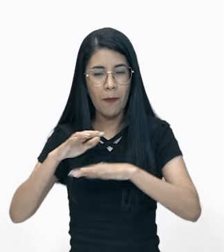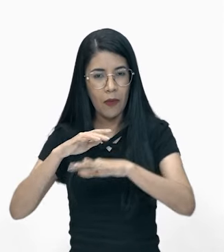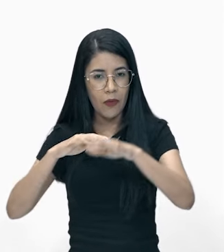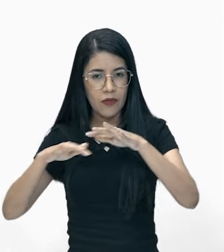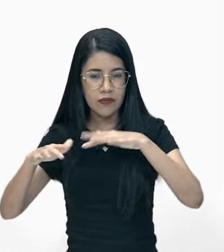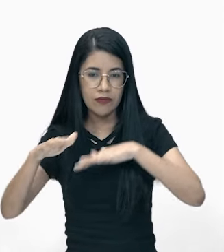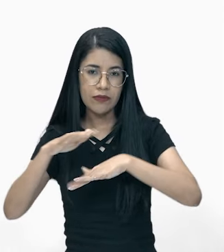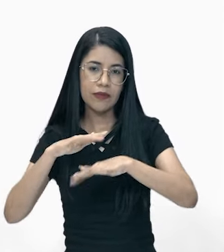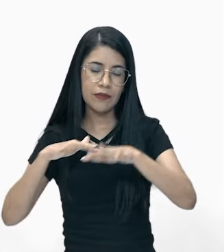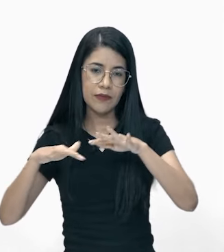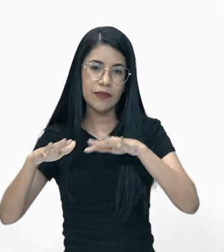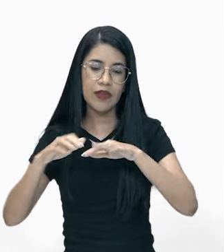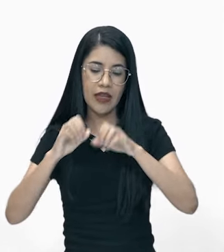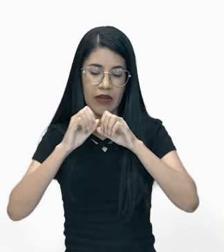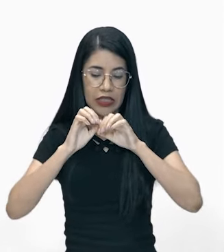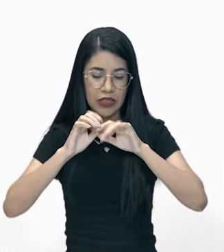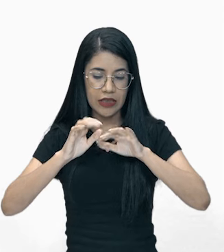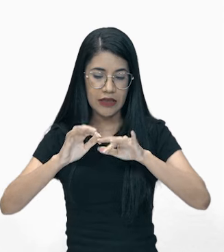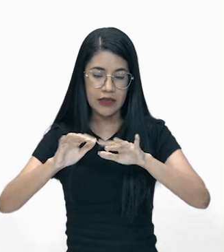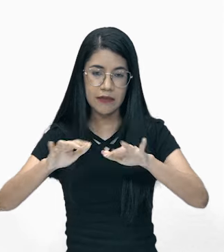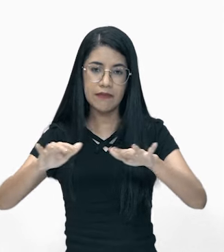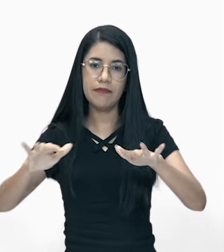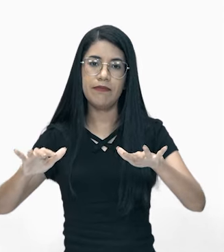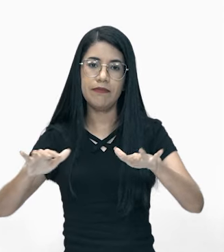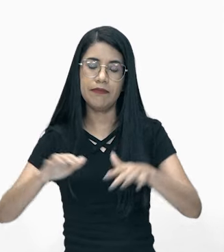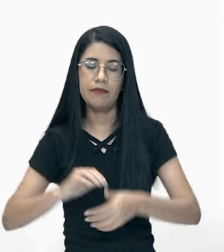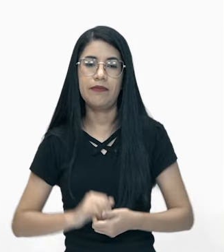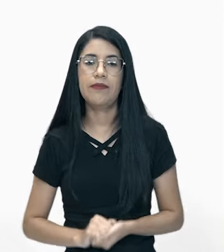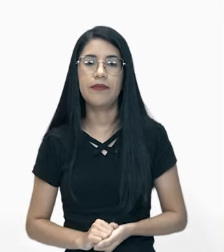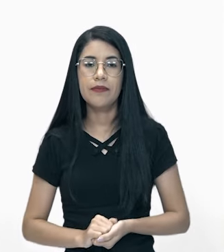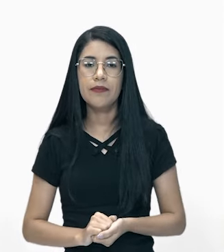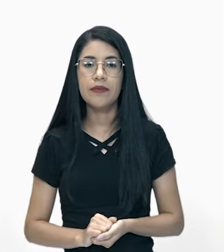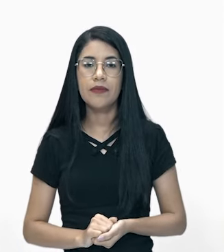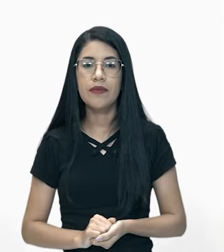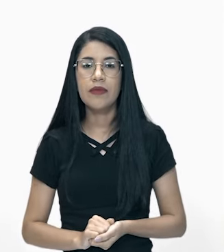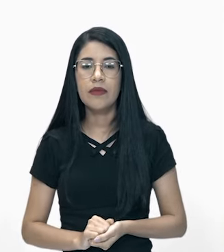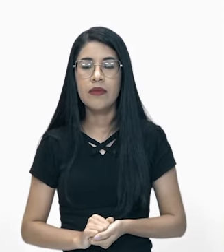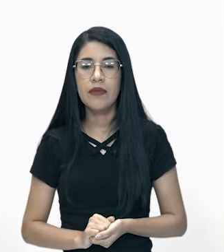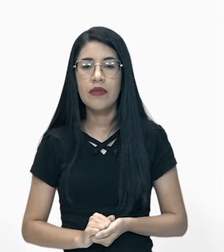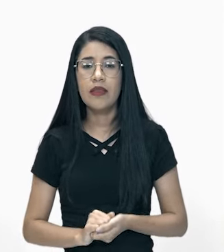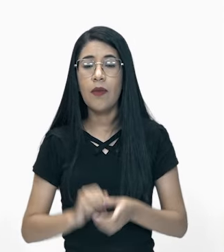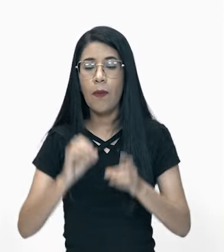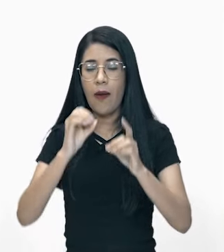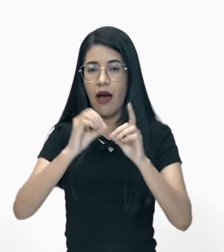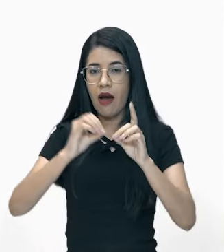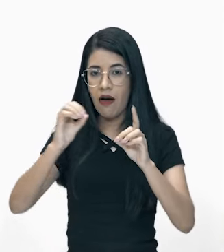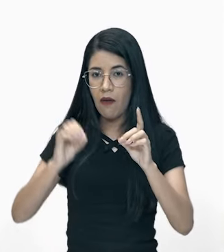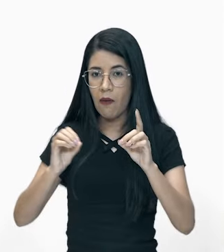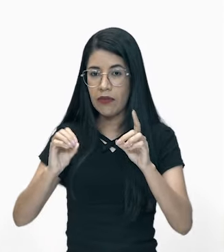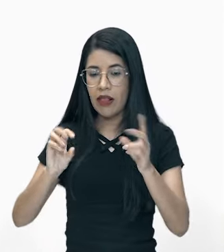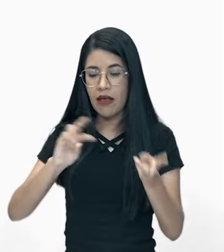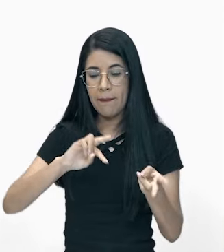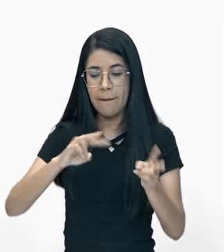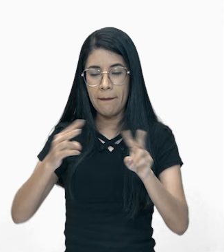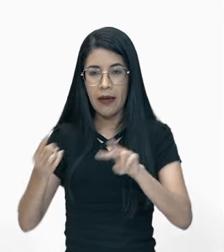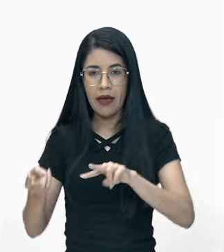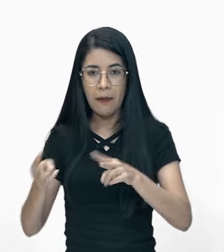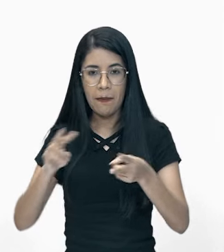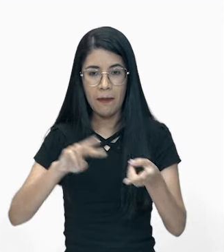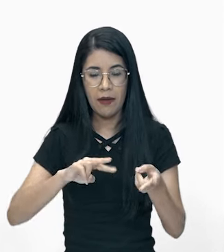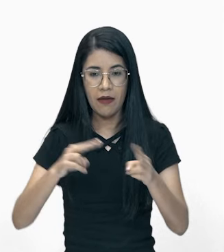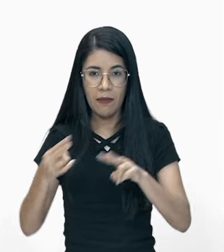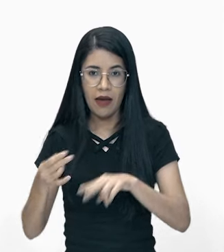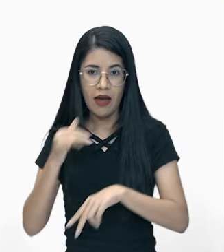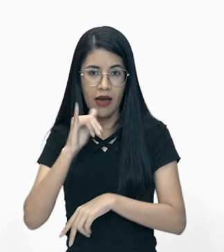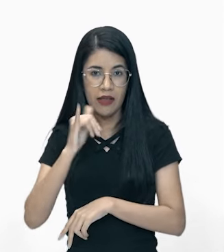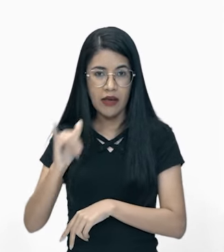perturbação que se propaga em um meio. Uma onda transfere energia de um ponto